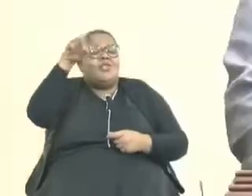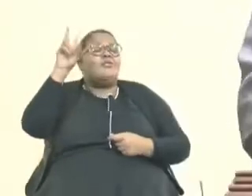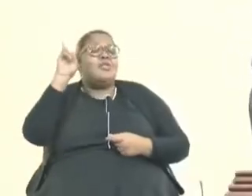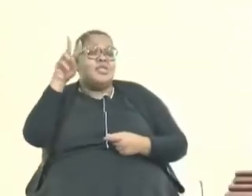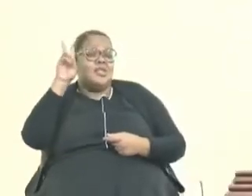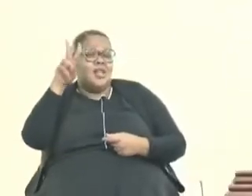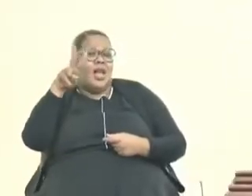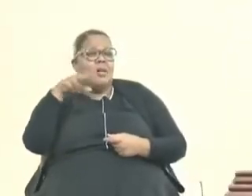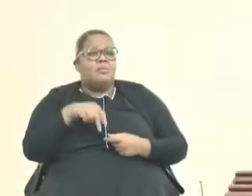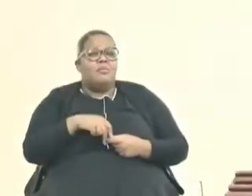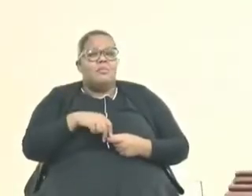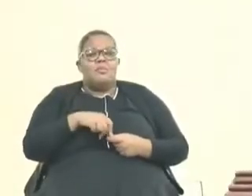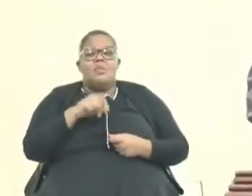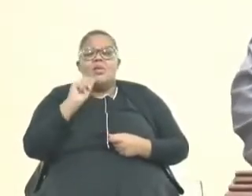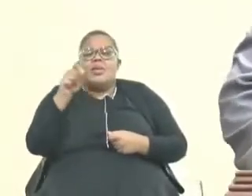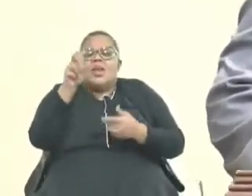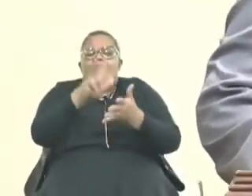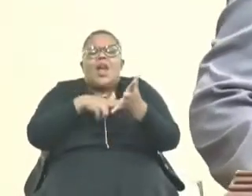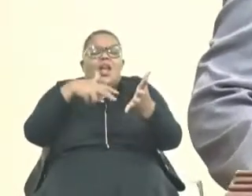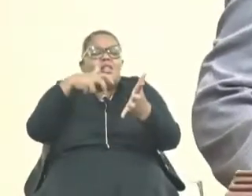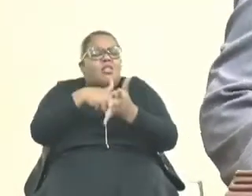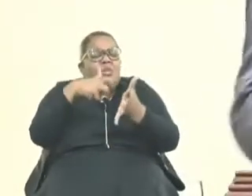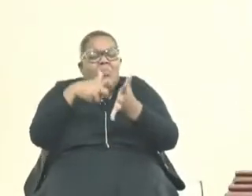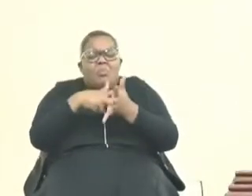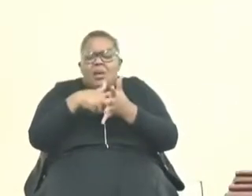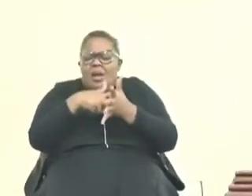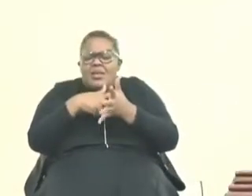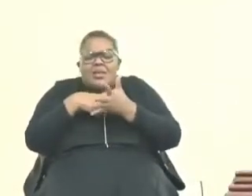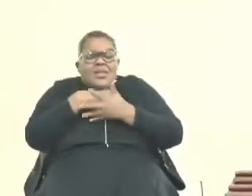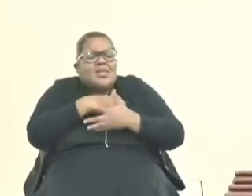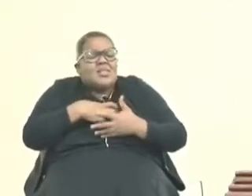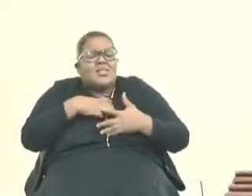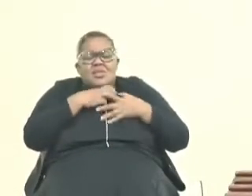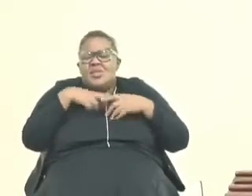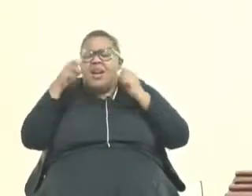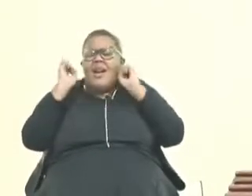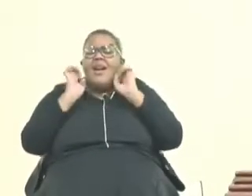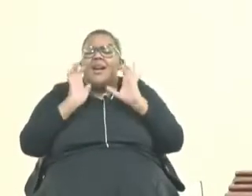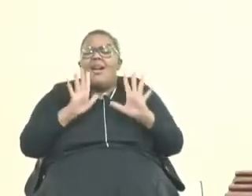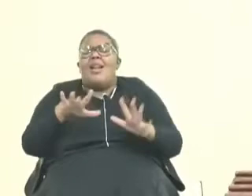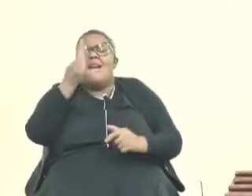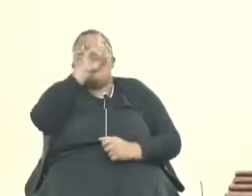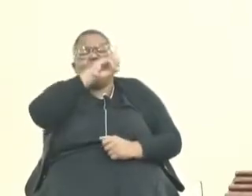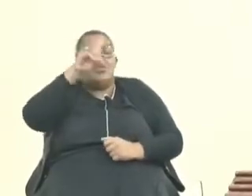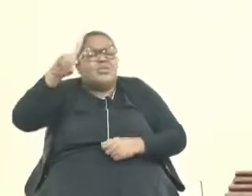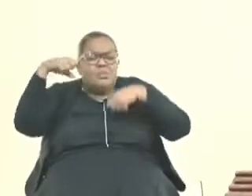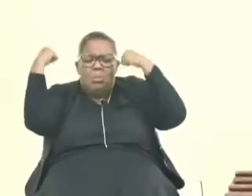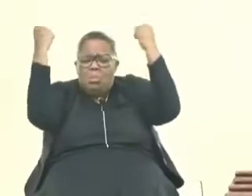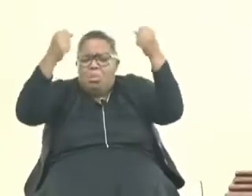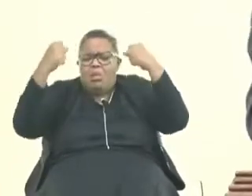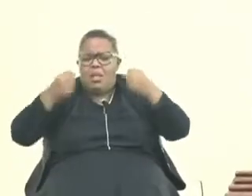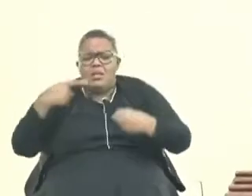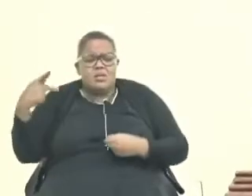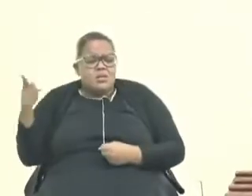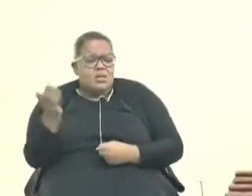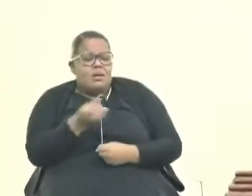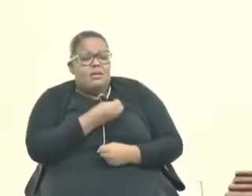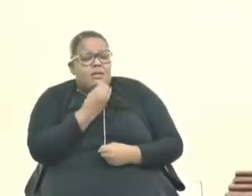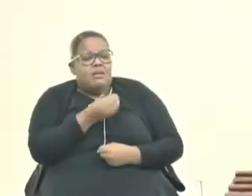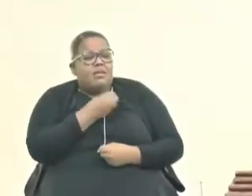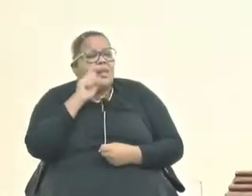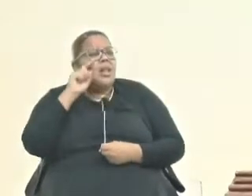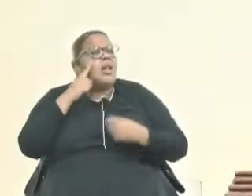lembra o que era dobrar os seus joelhos e sentir a graça a unção o poder de Deus na sua vida e as lágrimas